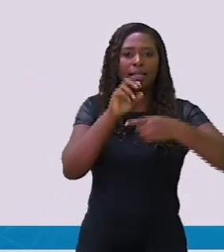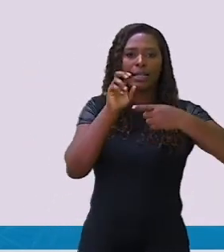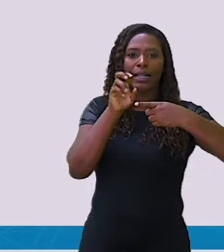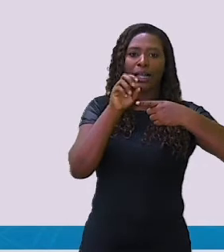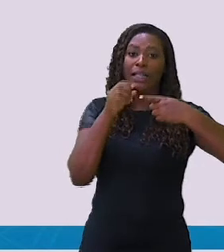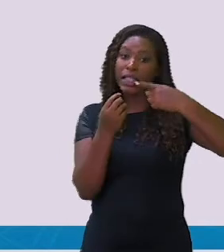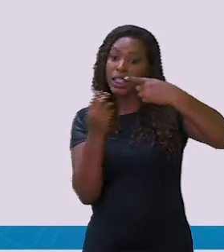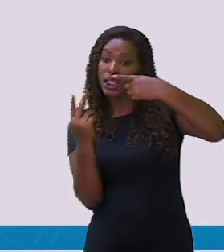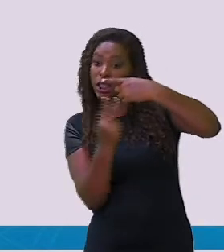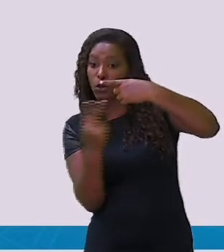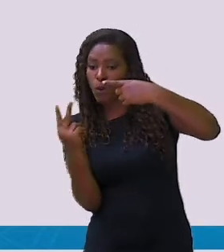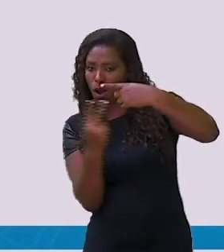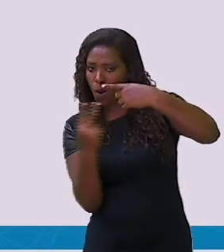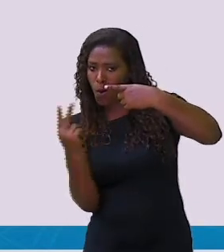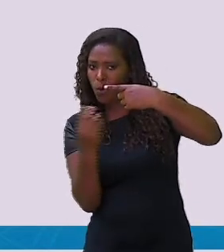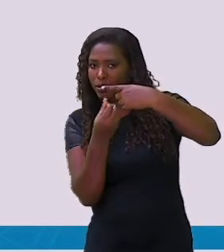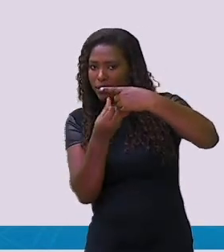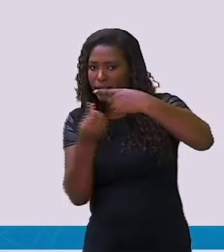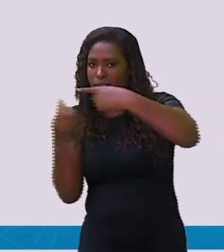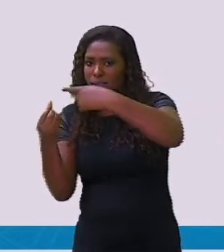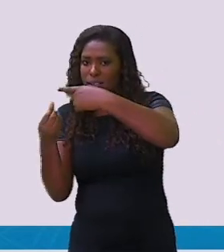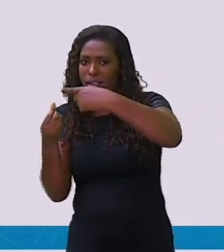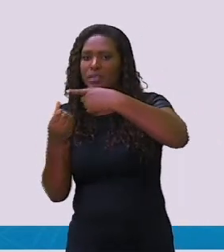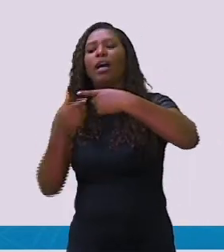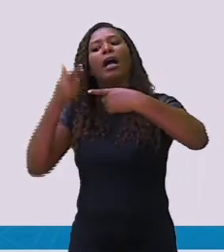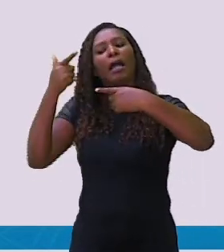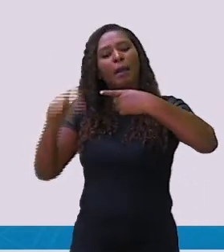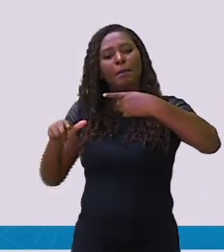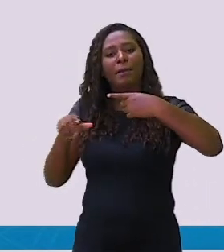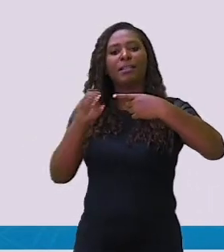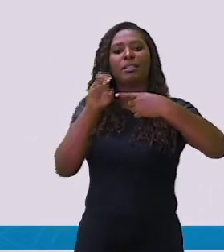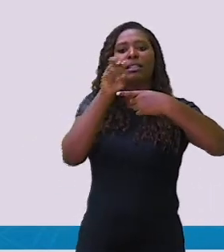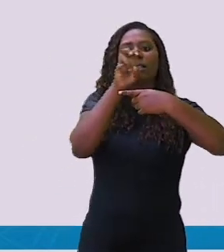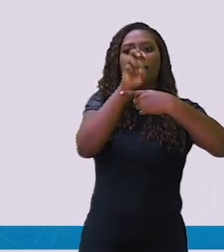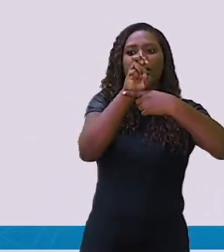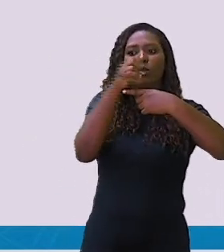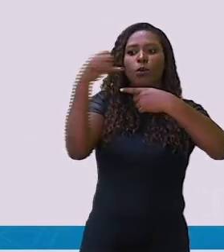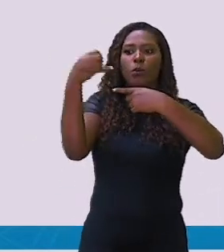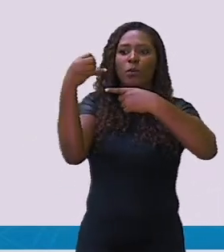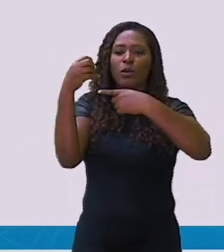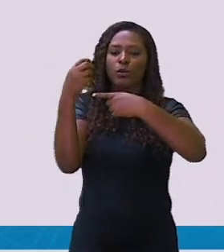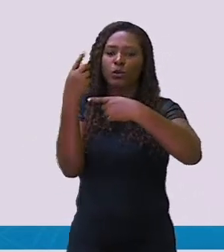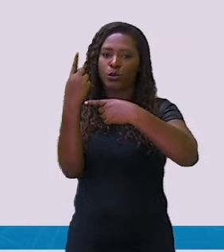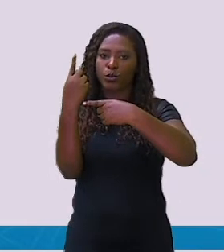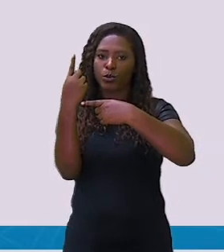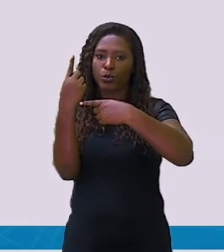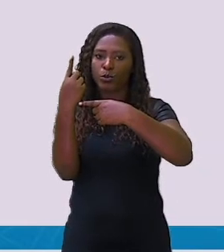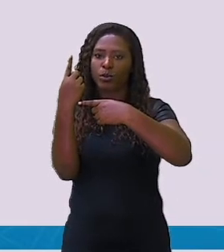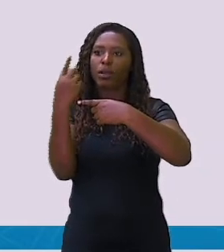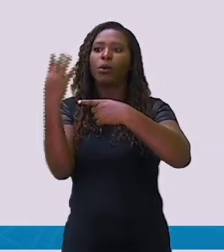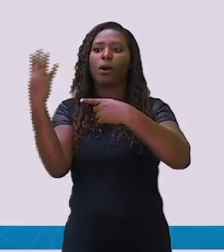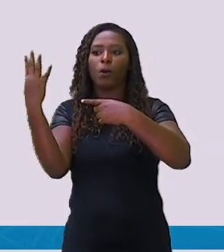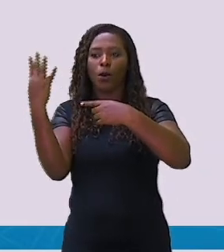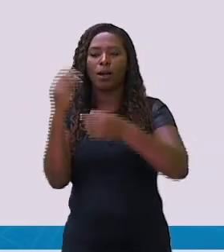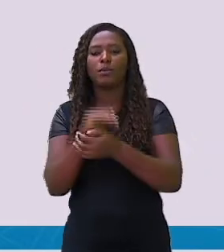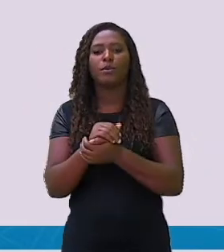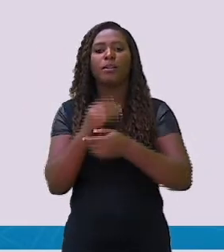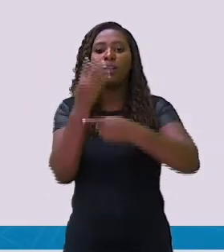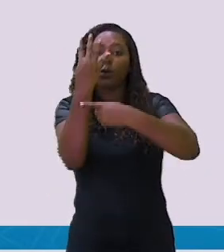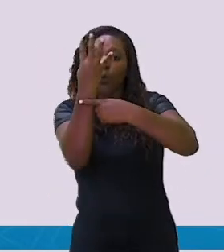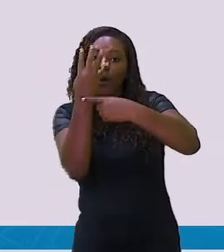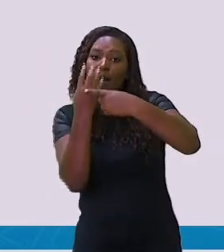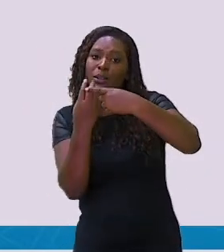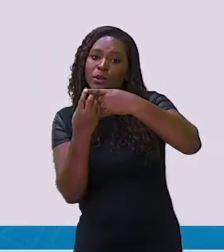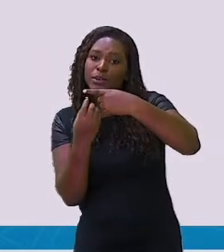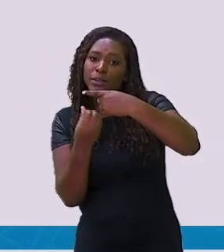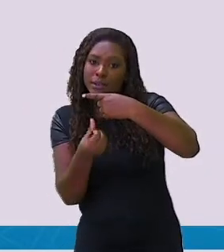= 14 novamente eu posso simplificar eu tenho